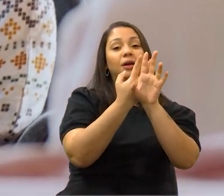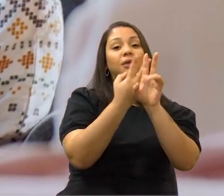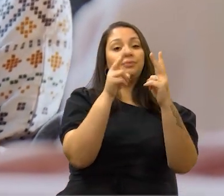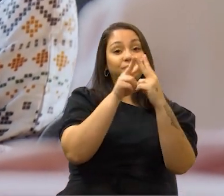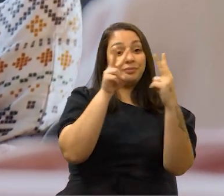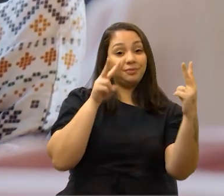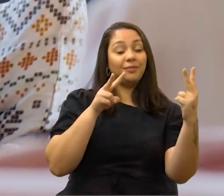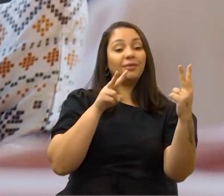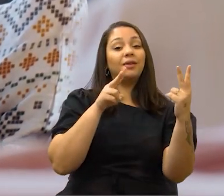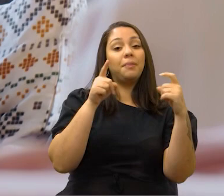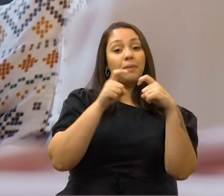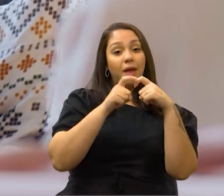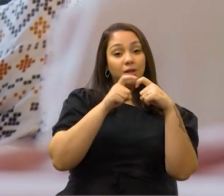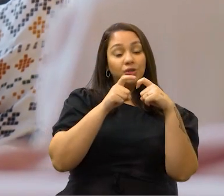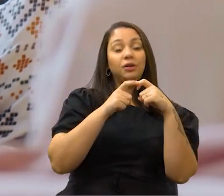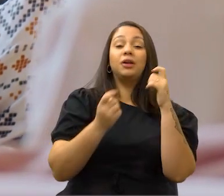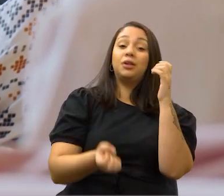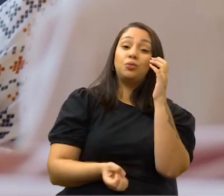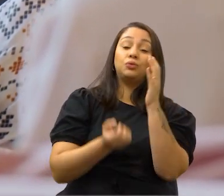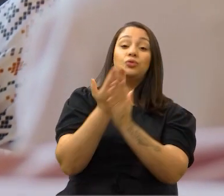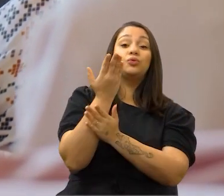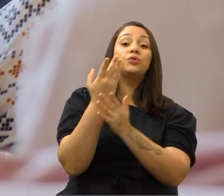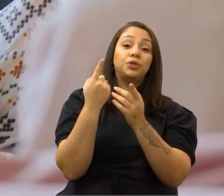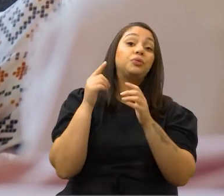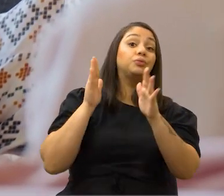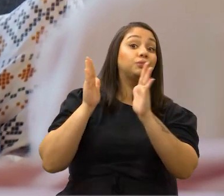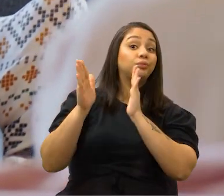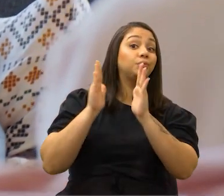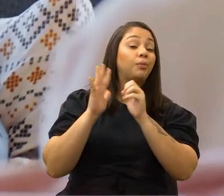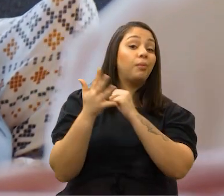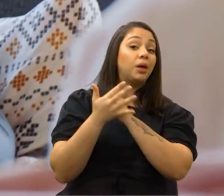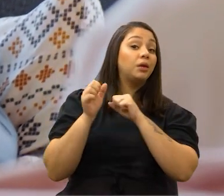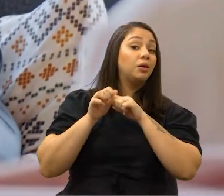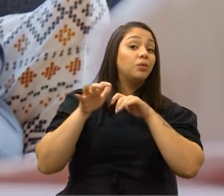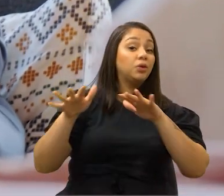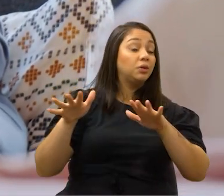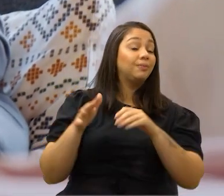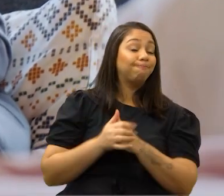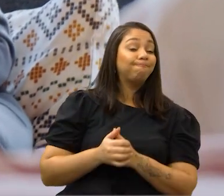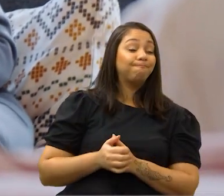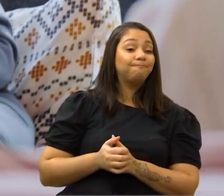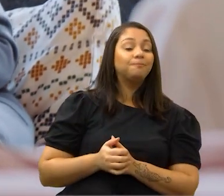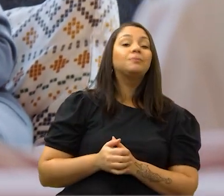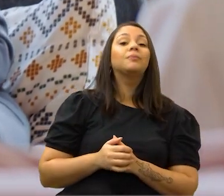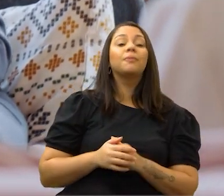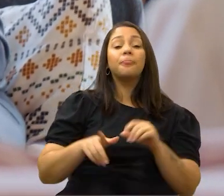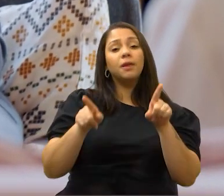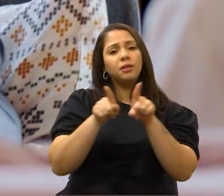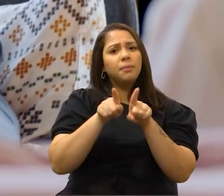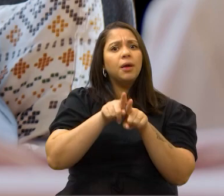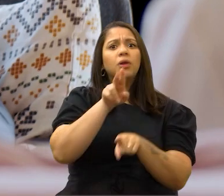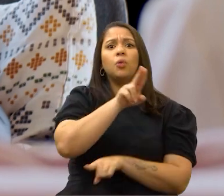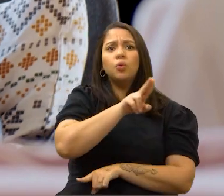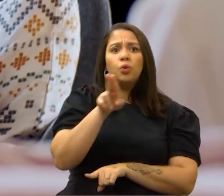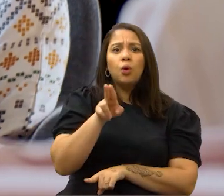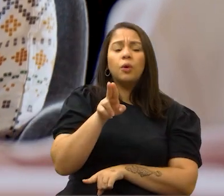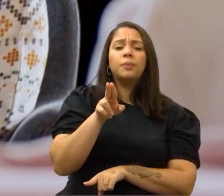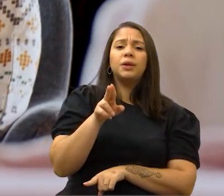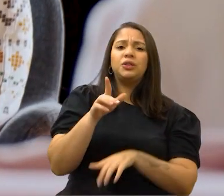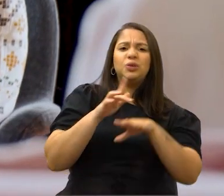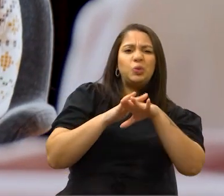elas começaram a surgir assim nessa época da pandemia. E o próprio nome